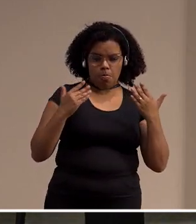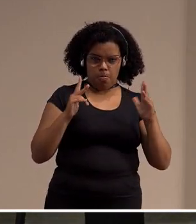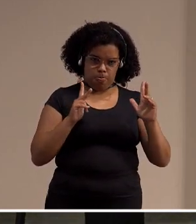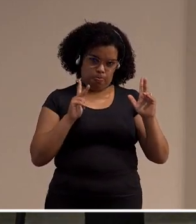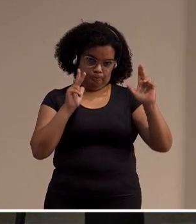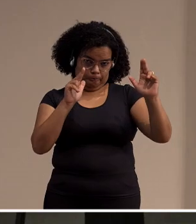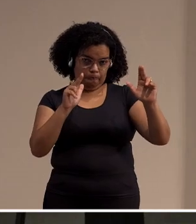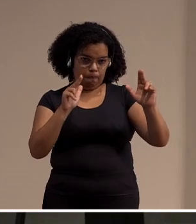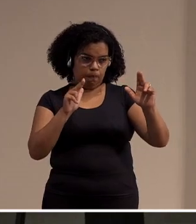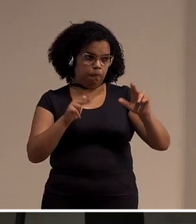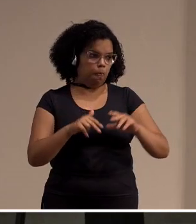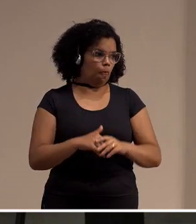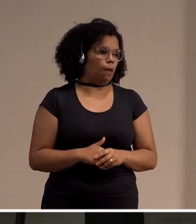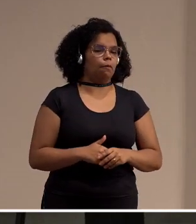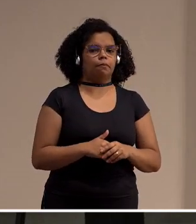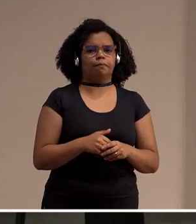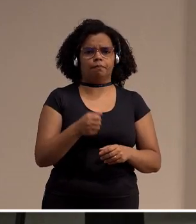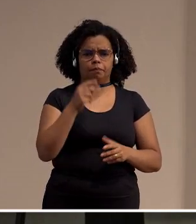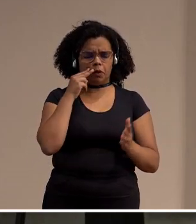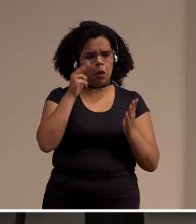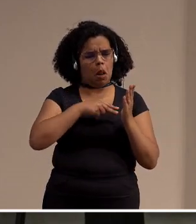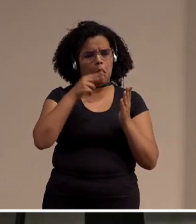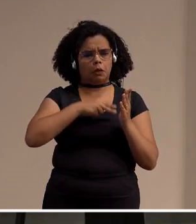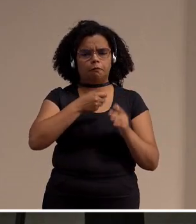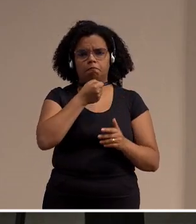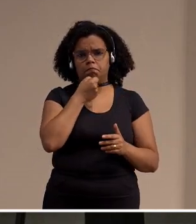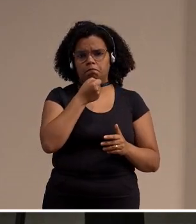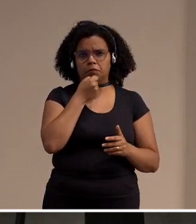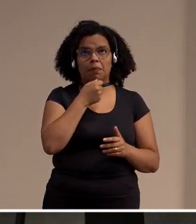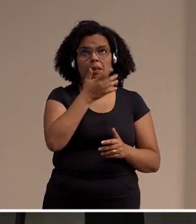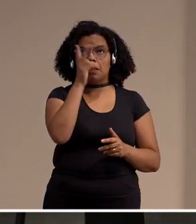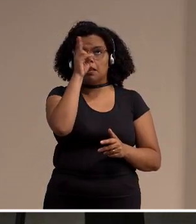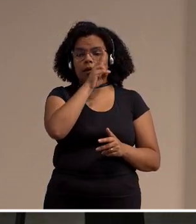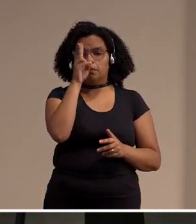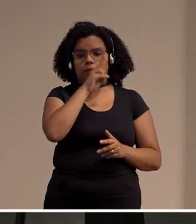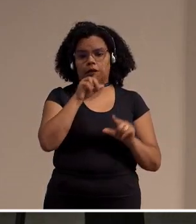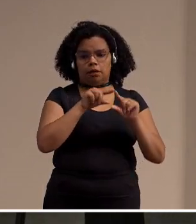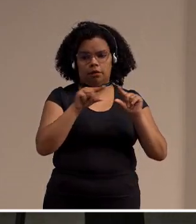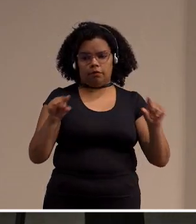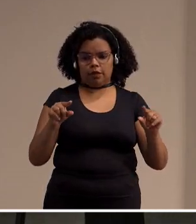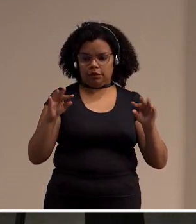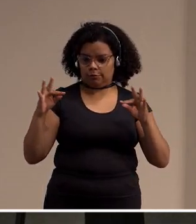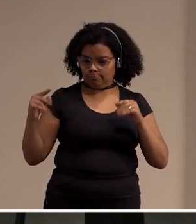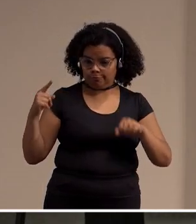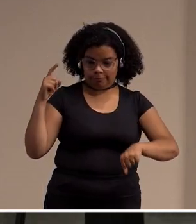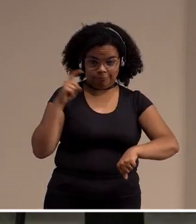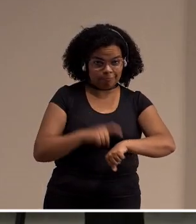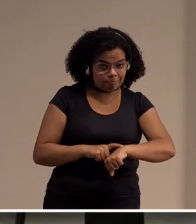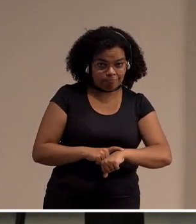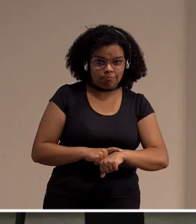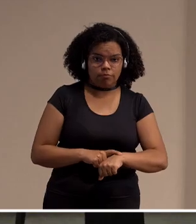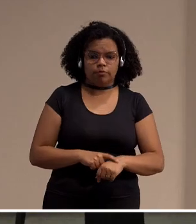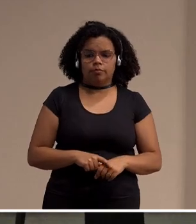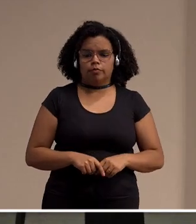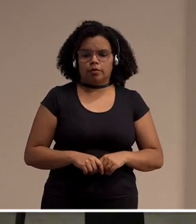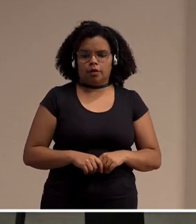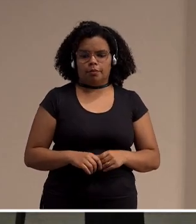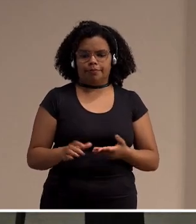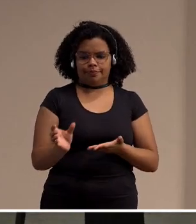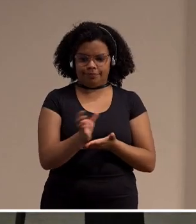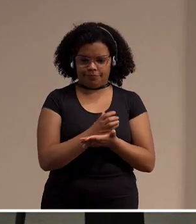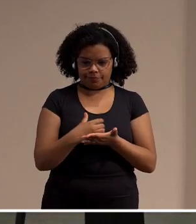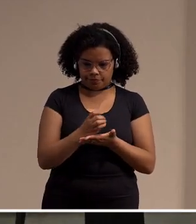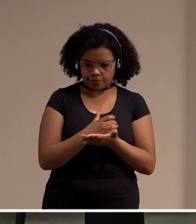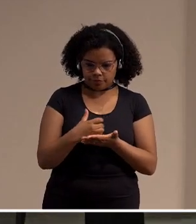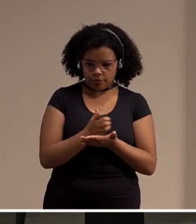Quando eu li essa entrevista tua, eu me lembrei na mesma hora dessa frase do Paul Preciado, essa coisa de como a indústria farmacêutica, né, como